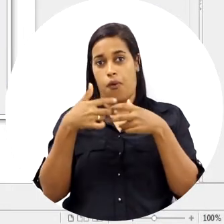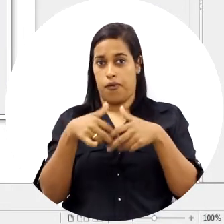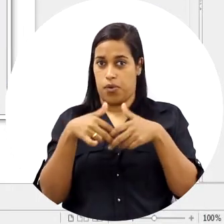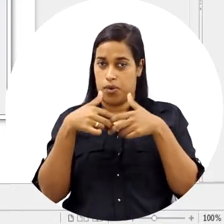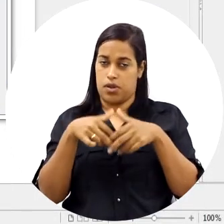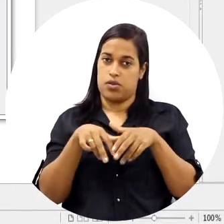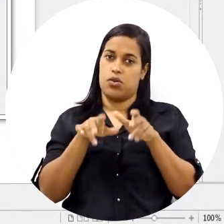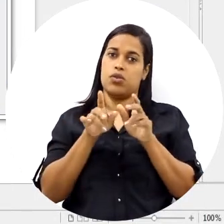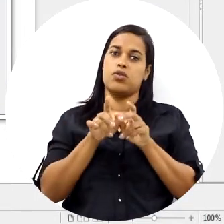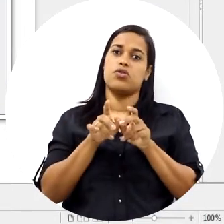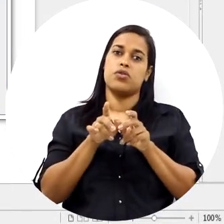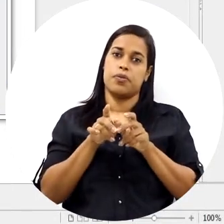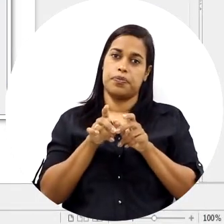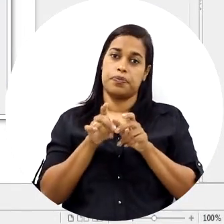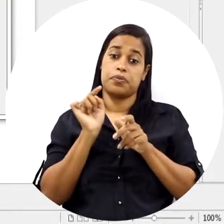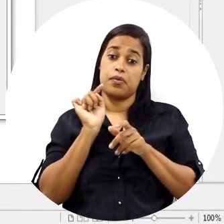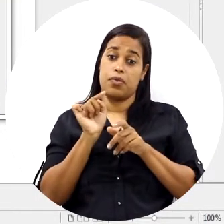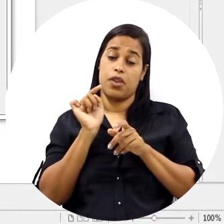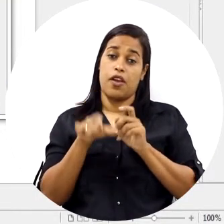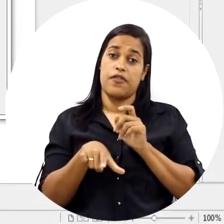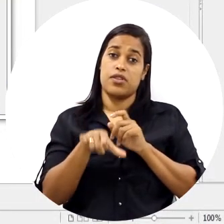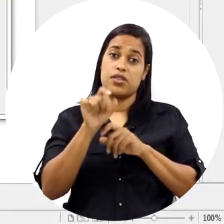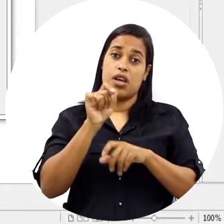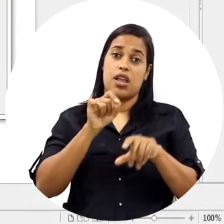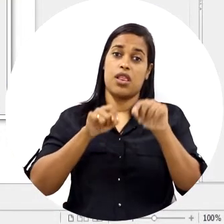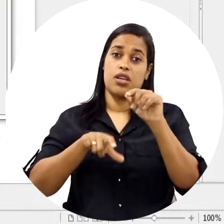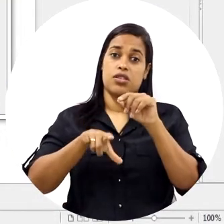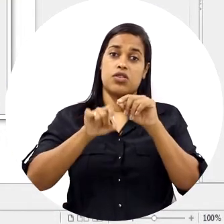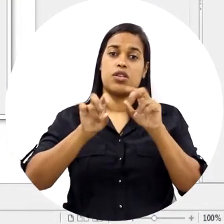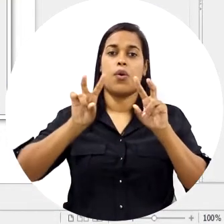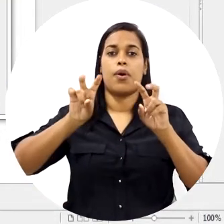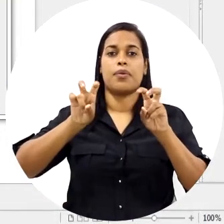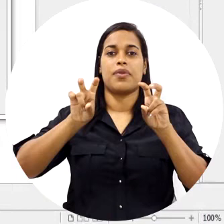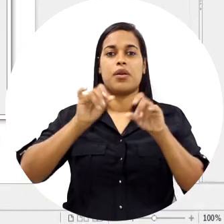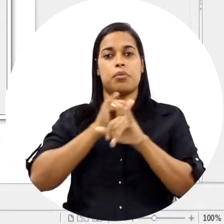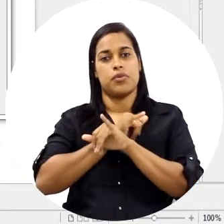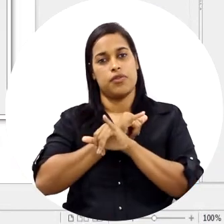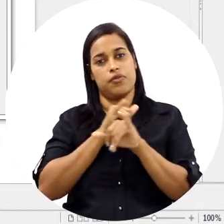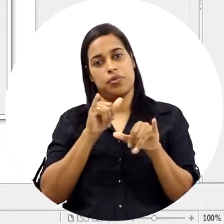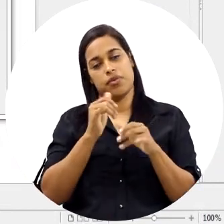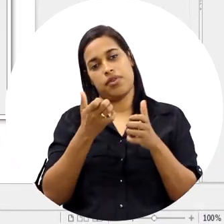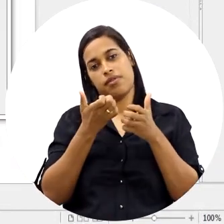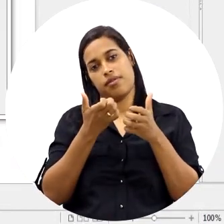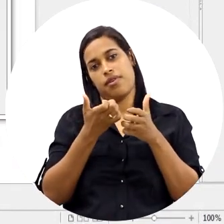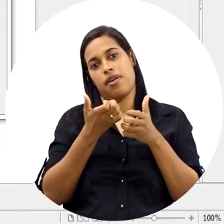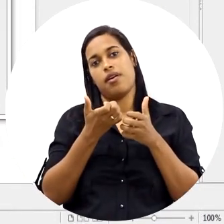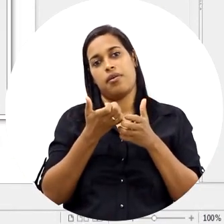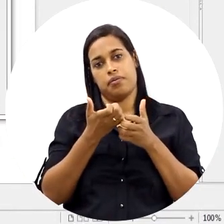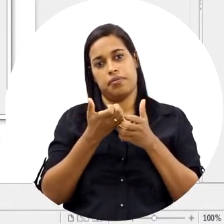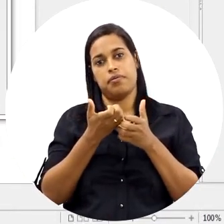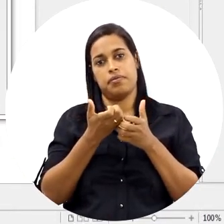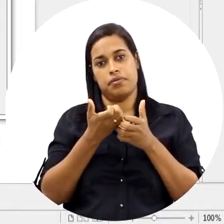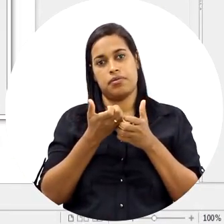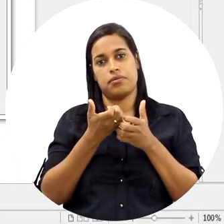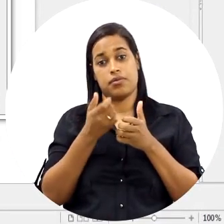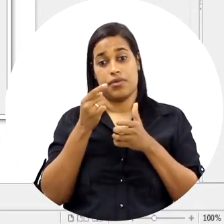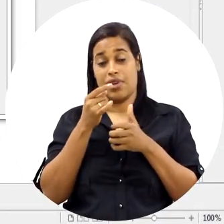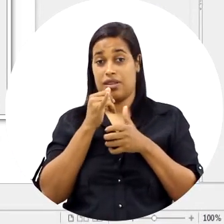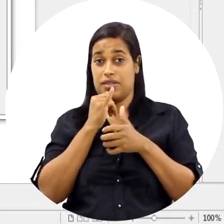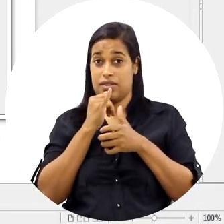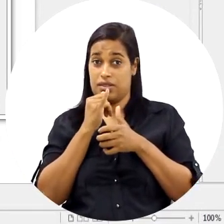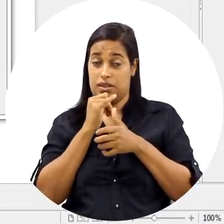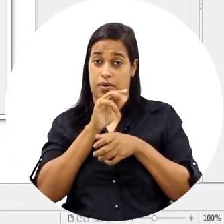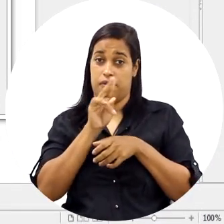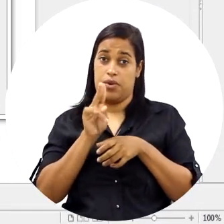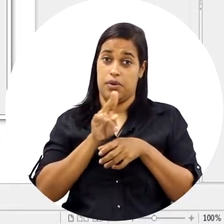Configurações. E aqui a gente vai selecionar qual tipo de base de dados que a gente quer, banco de dados. Então, nesse exemplo aqui, a